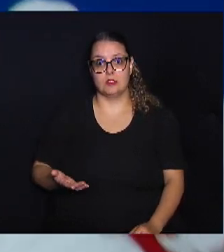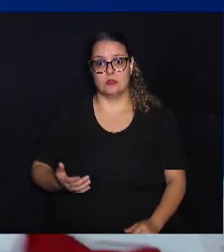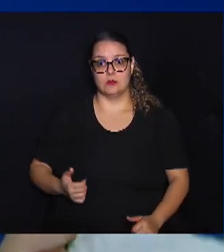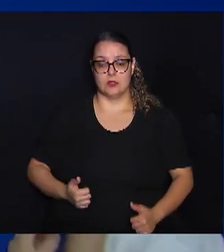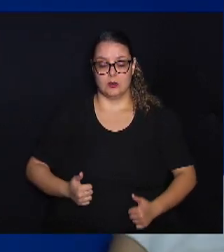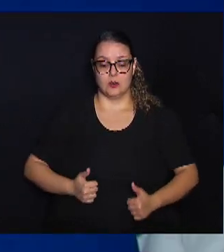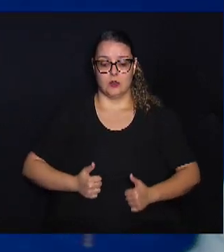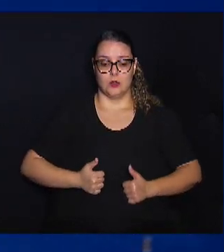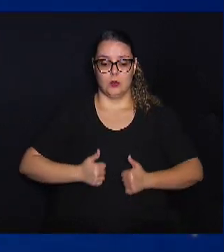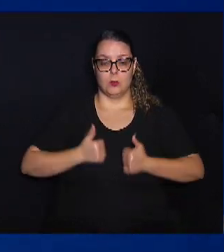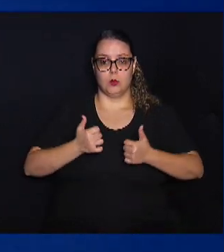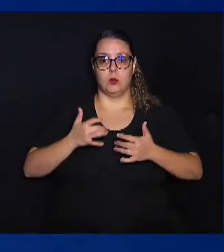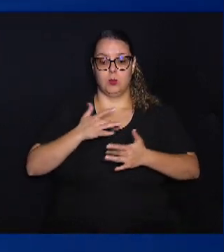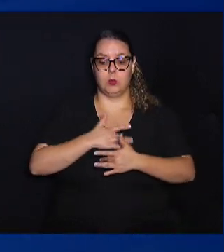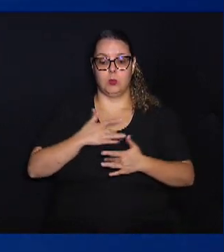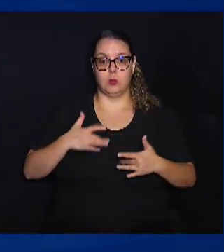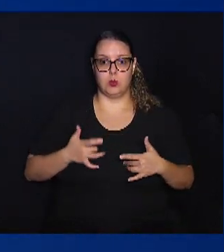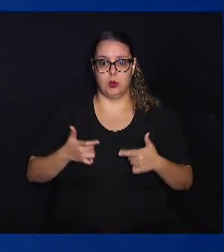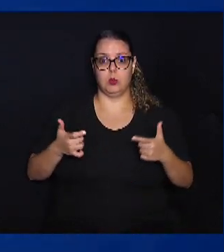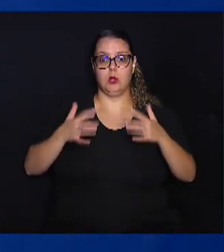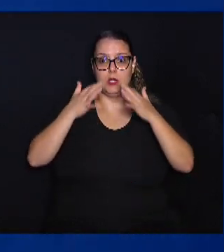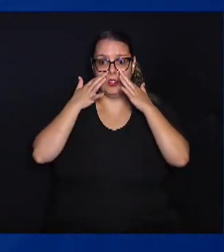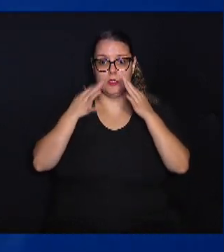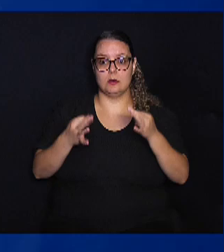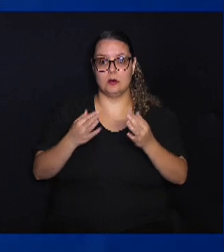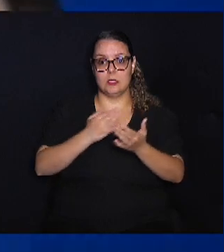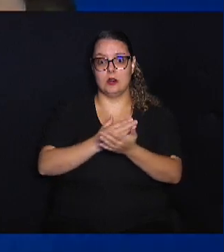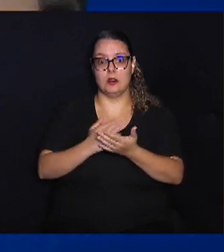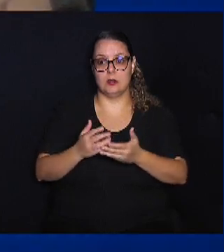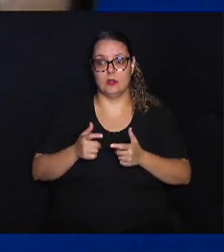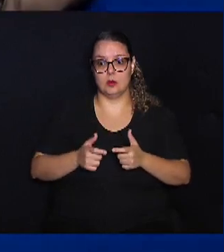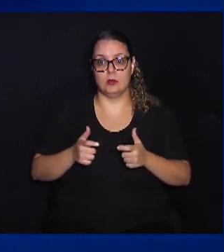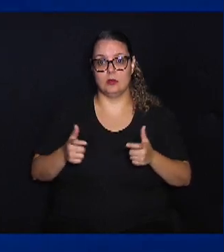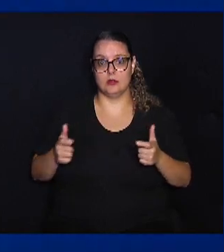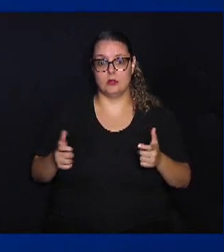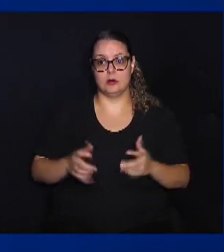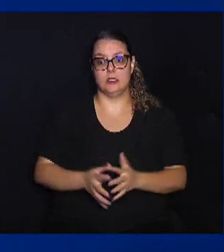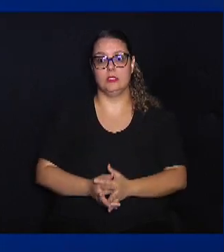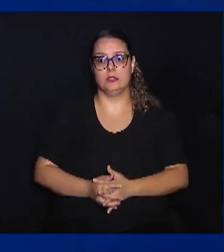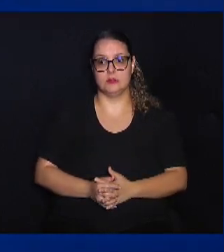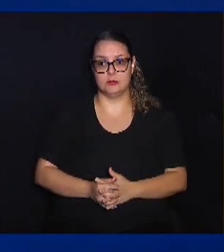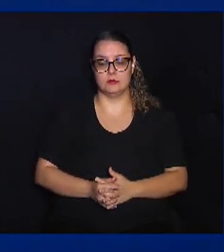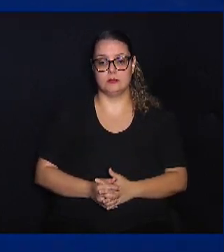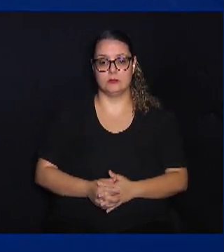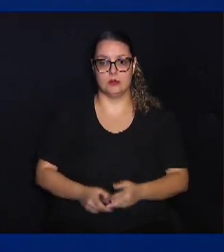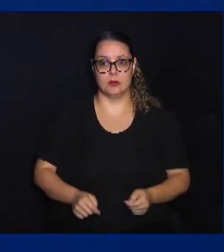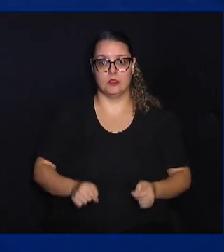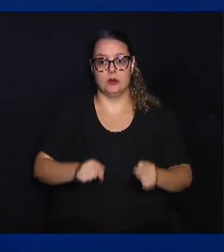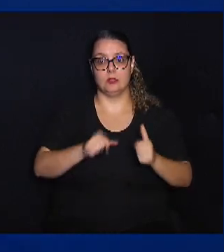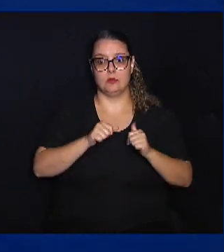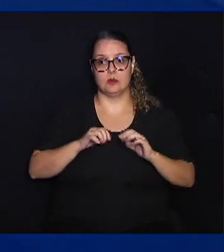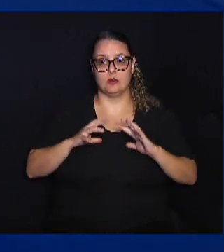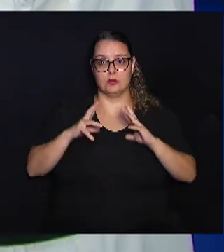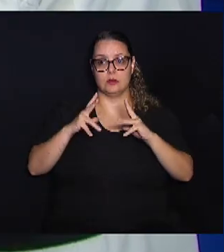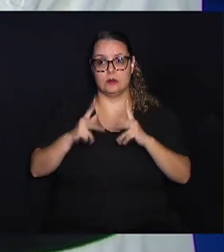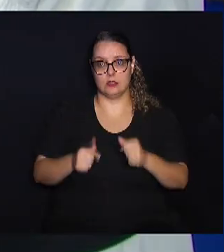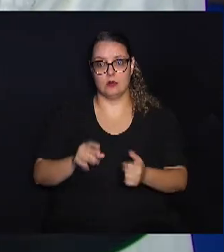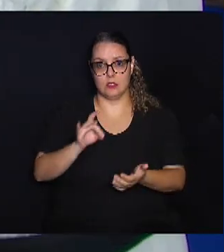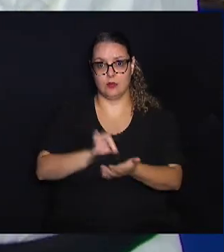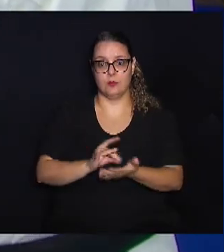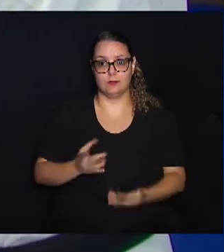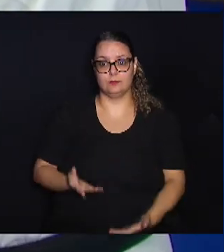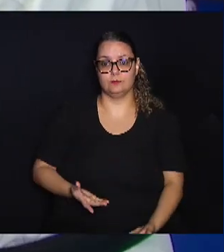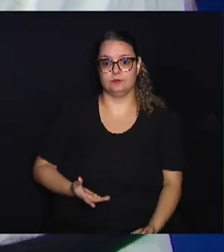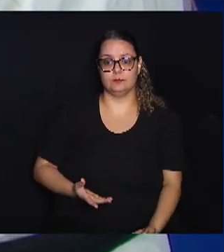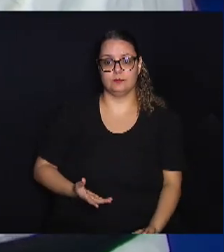também, tá? A atenção dela começa a aumentar e os benefícios são gerais realmente. E até